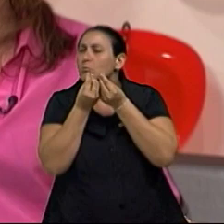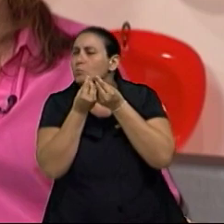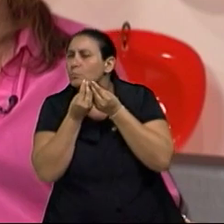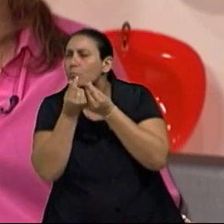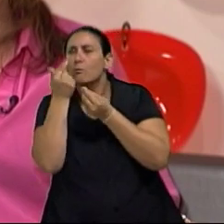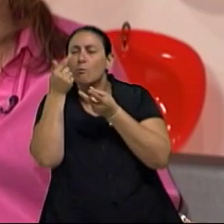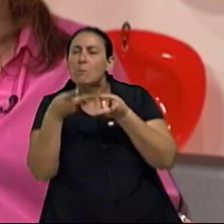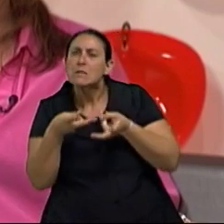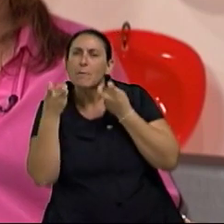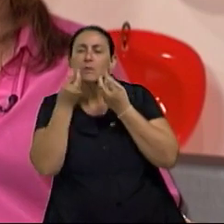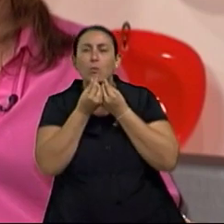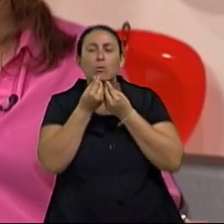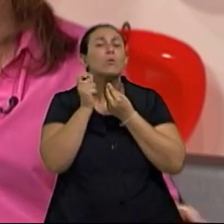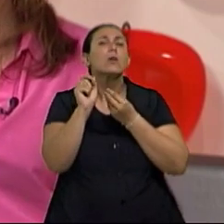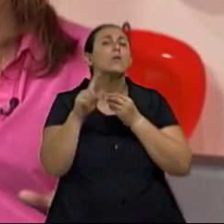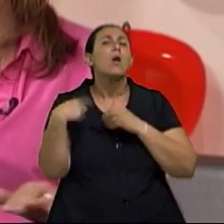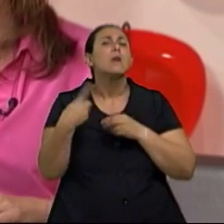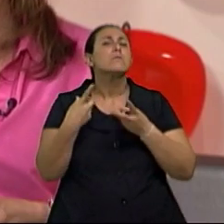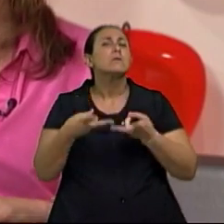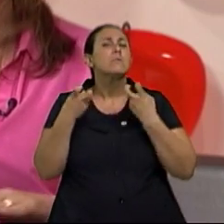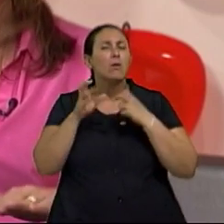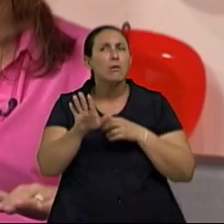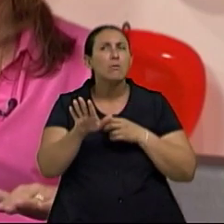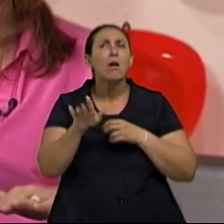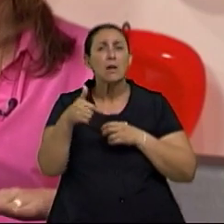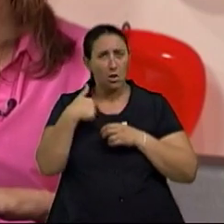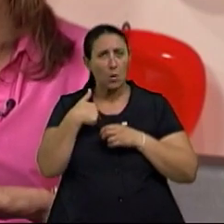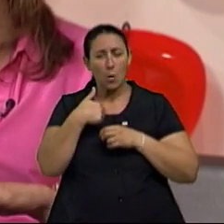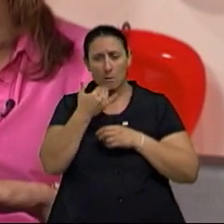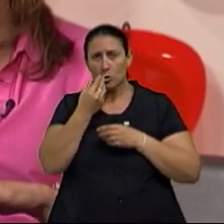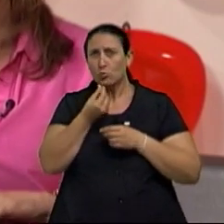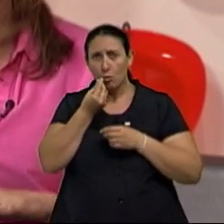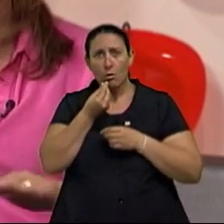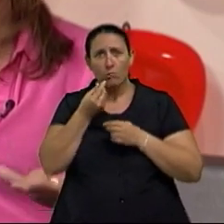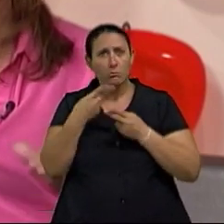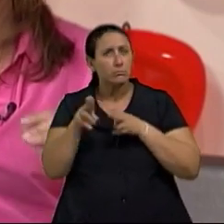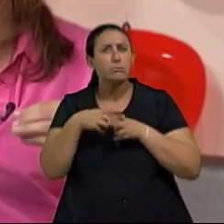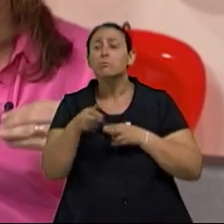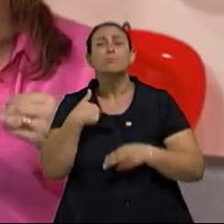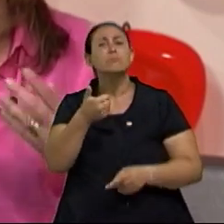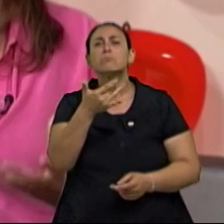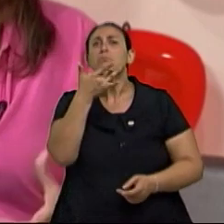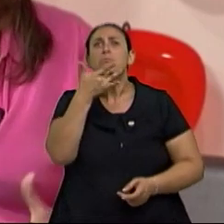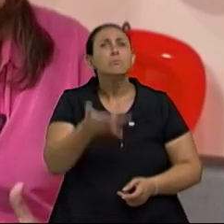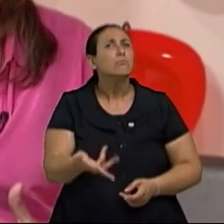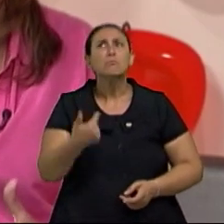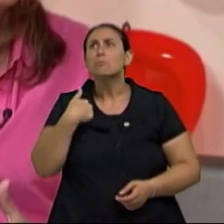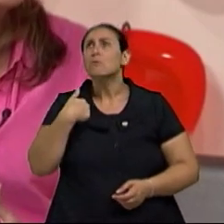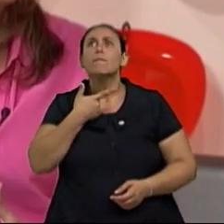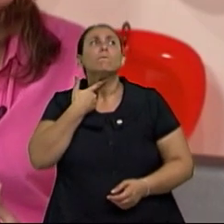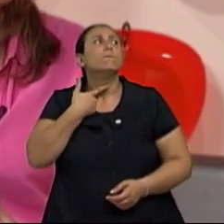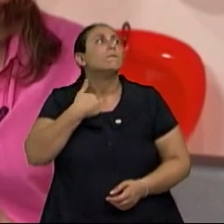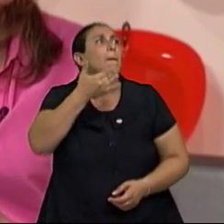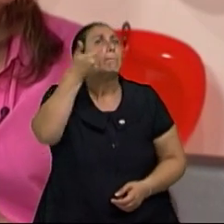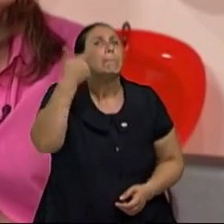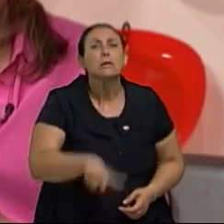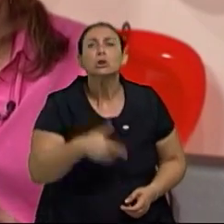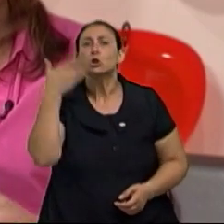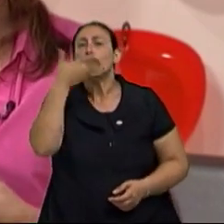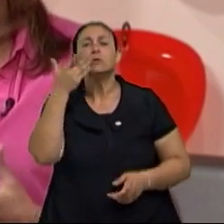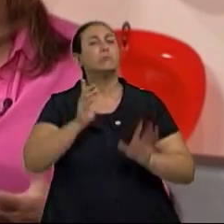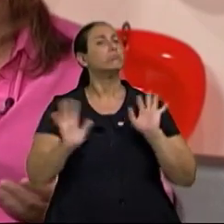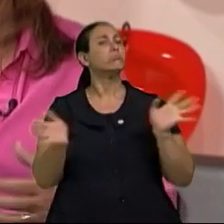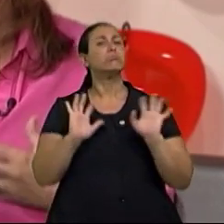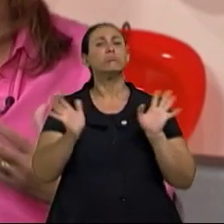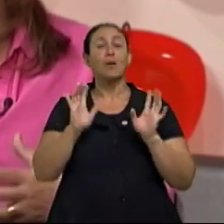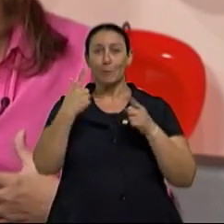avaliando, e a gente percebeu assim, olha... Eu comi esse chocolate, eu fiquei o resto da tarde sem compulsão por outros doces. Uhum.